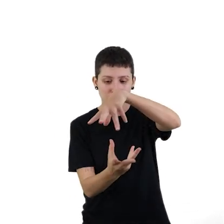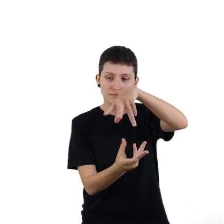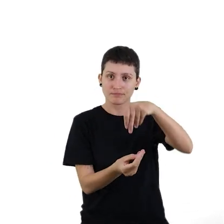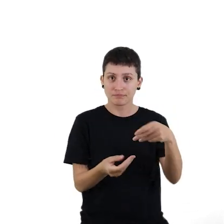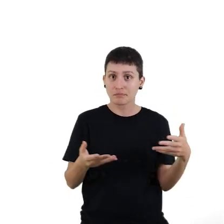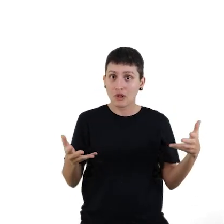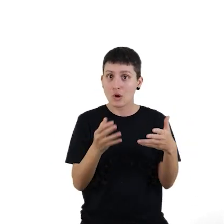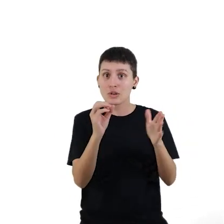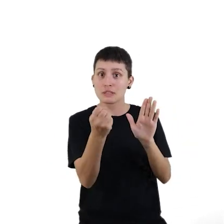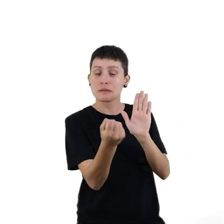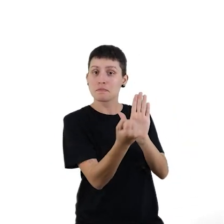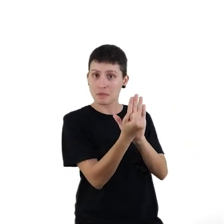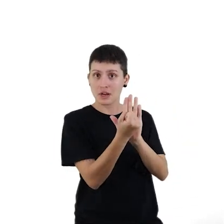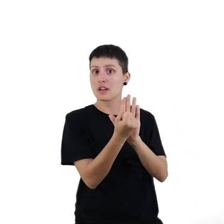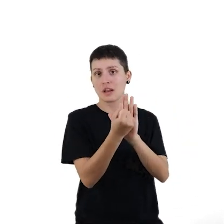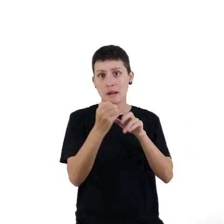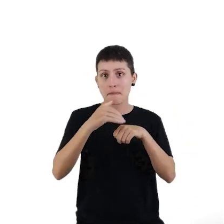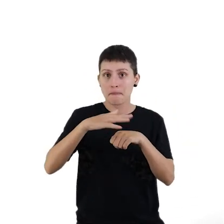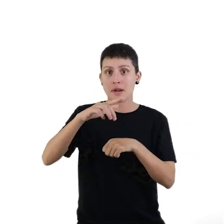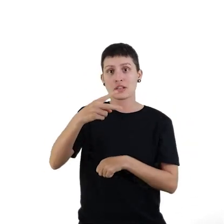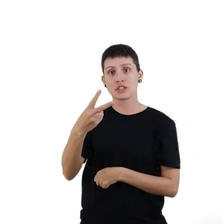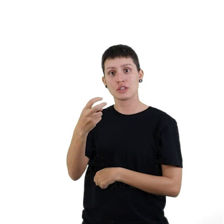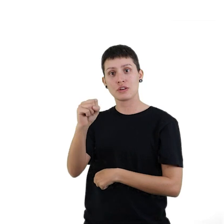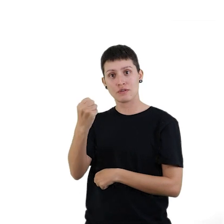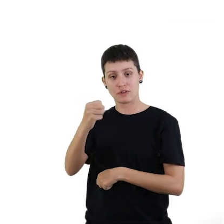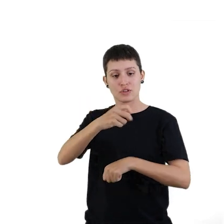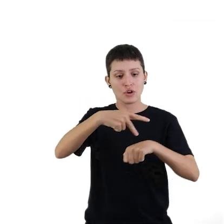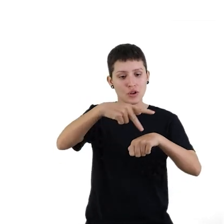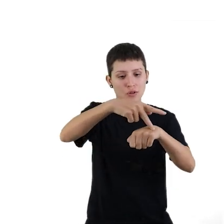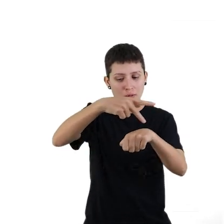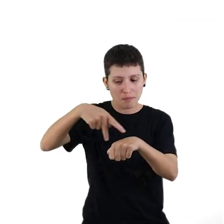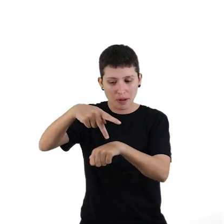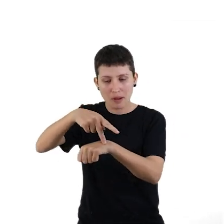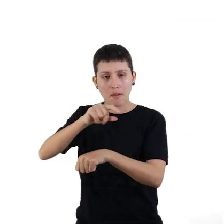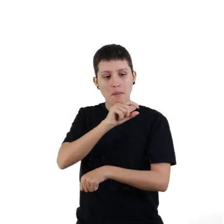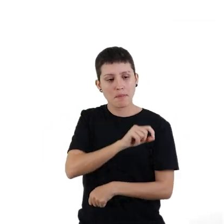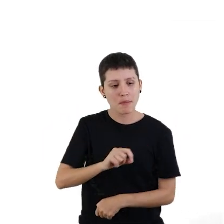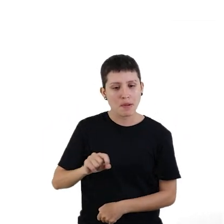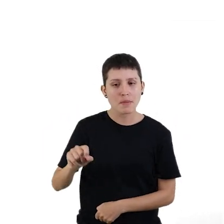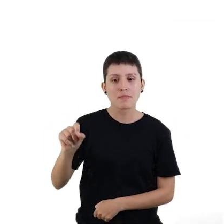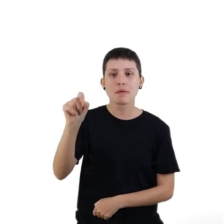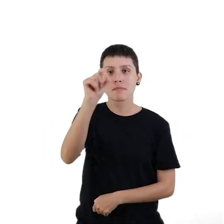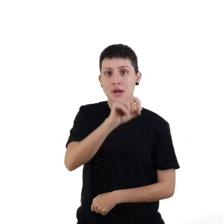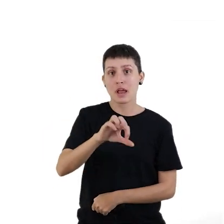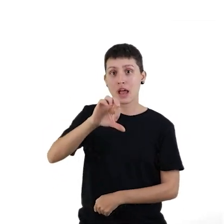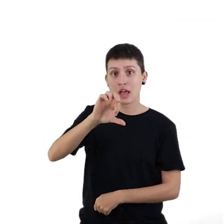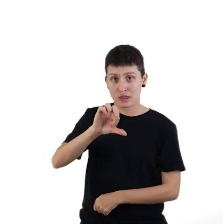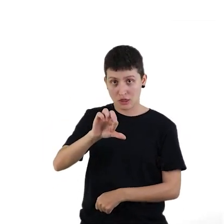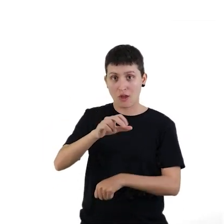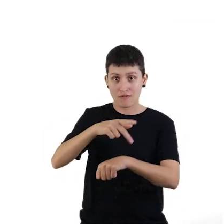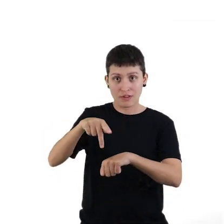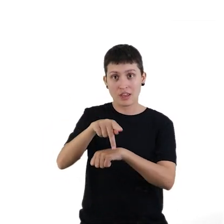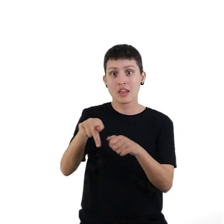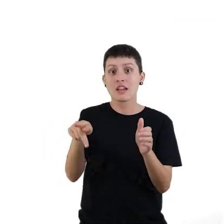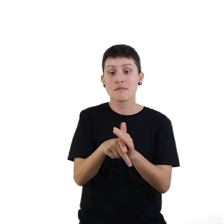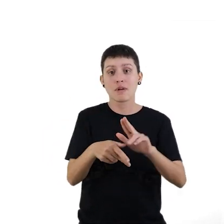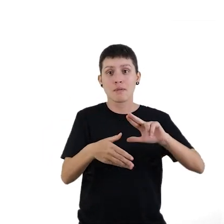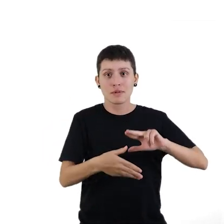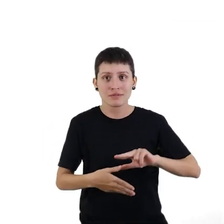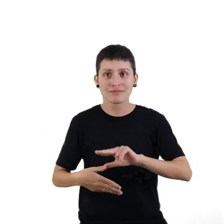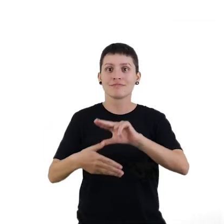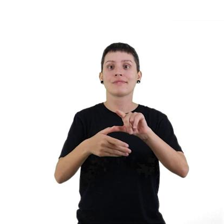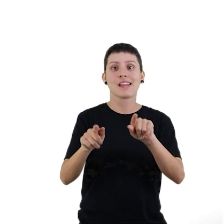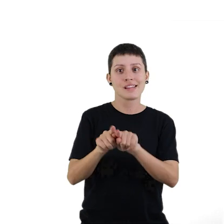é marca registrada em mais de 28 países da Europa, 9 países da América Latina, bem como nos